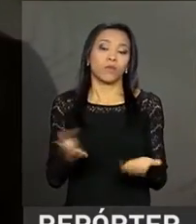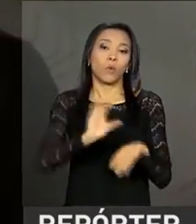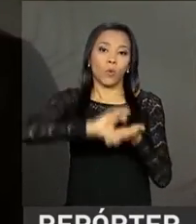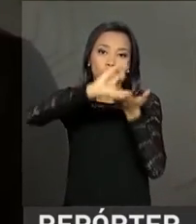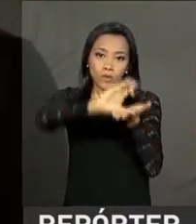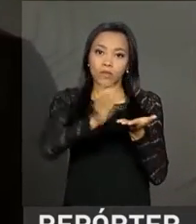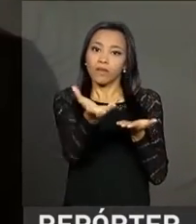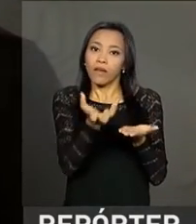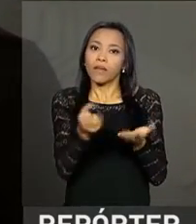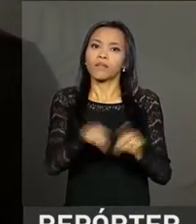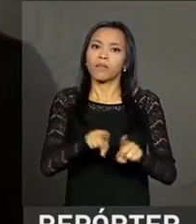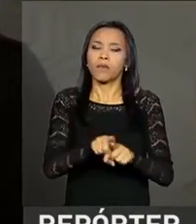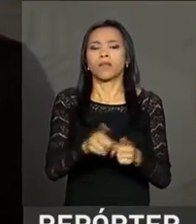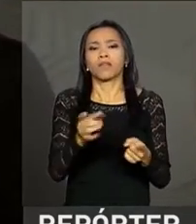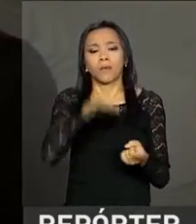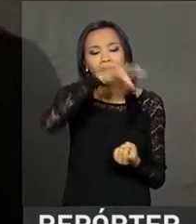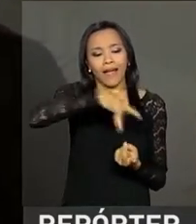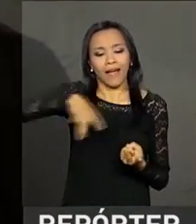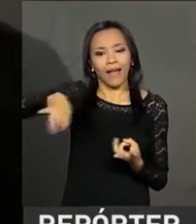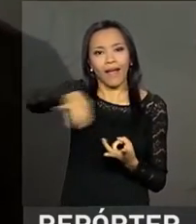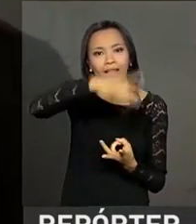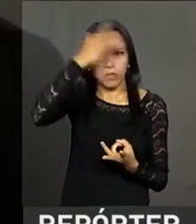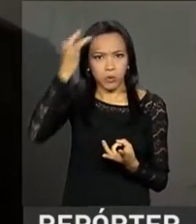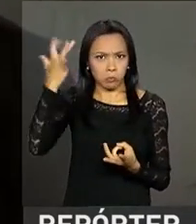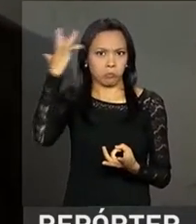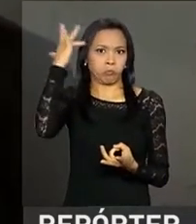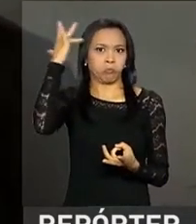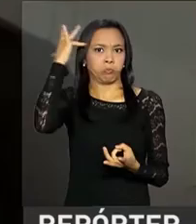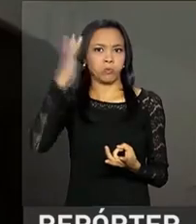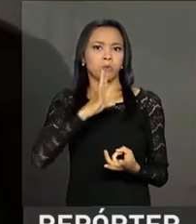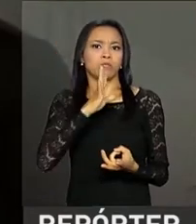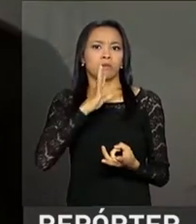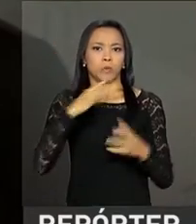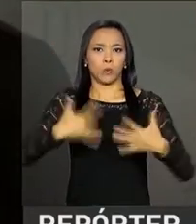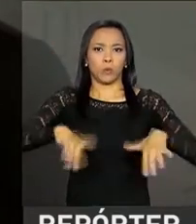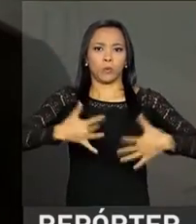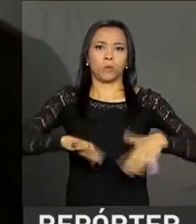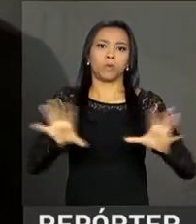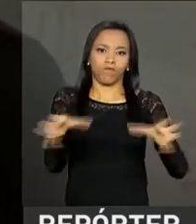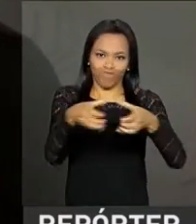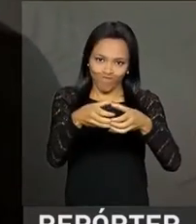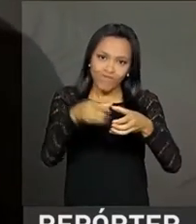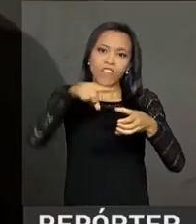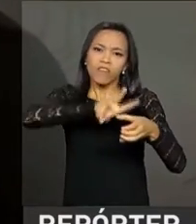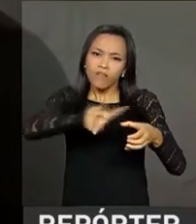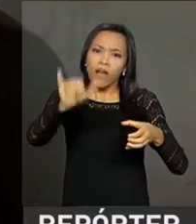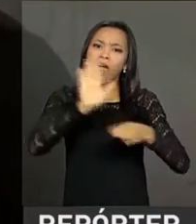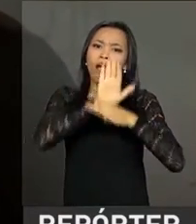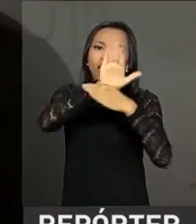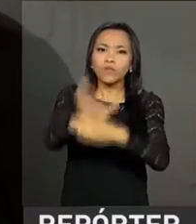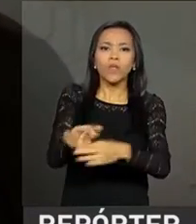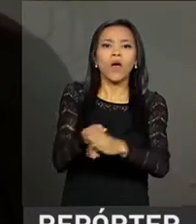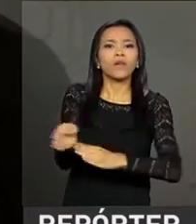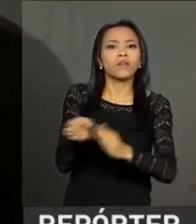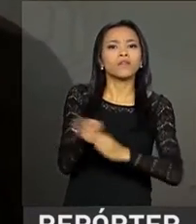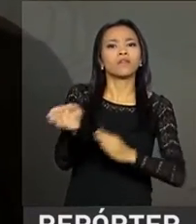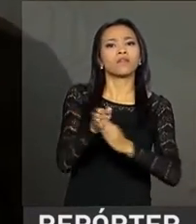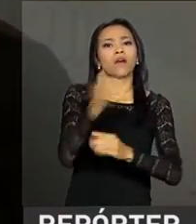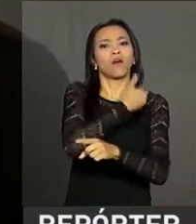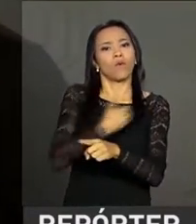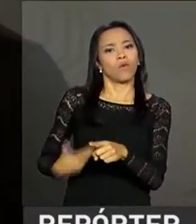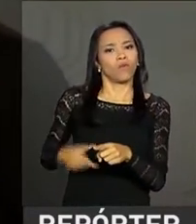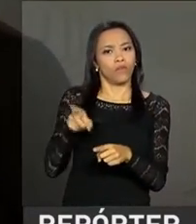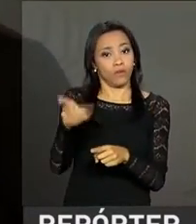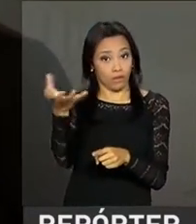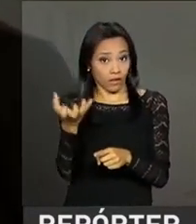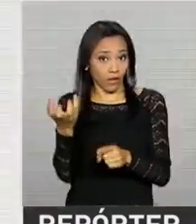também quer. Então, os conselheiros têm alta qualificação e seguramente trarão grandes contribuições para o governo nesses projetos